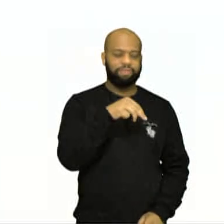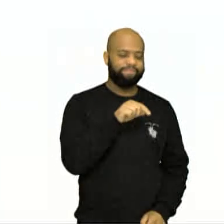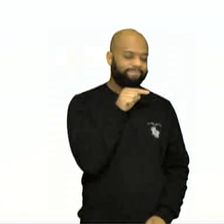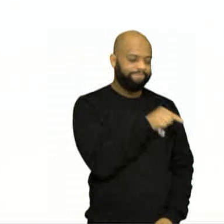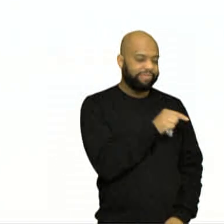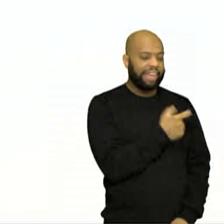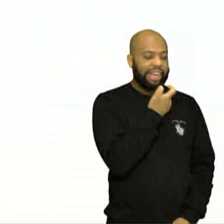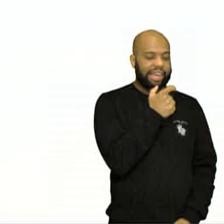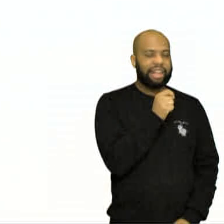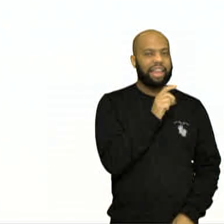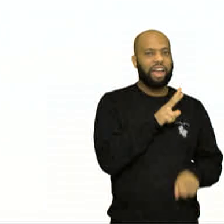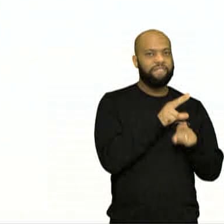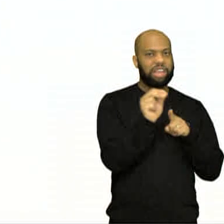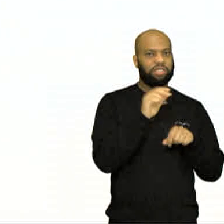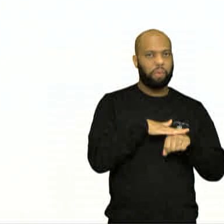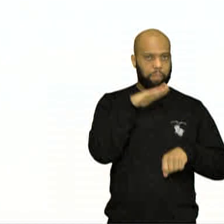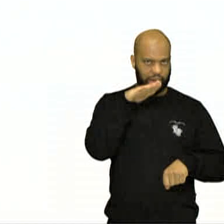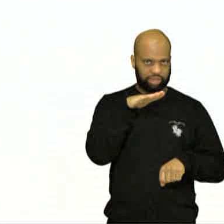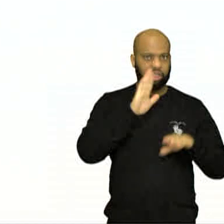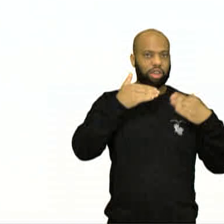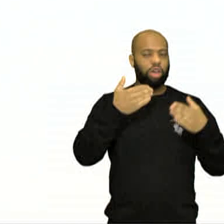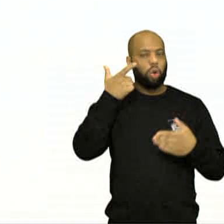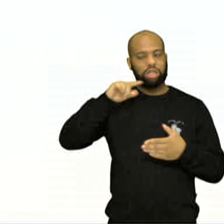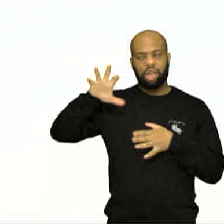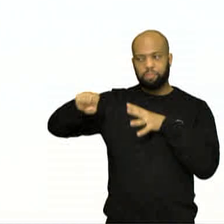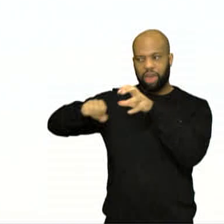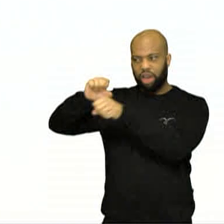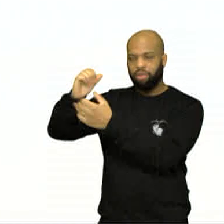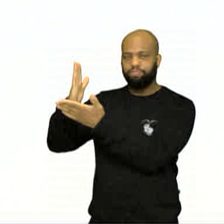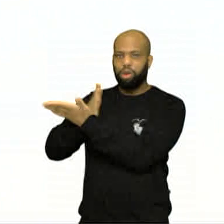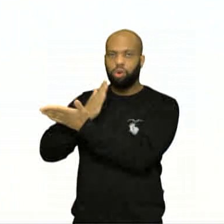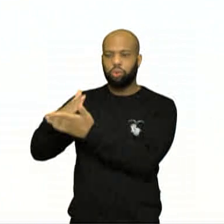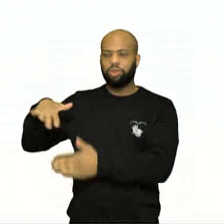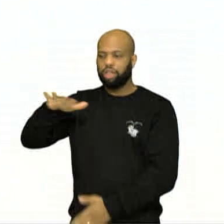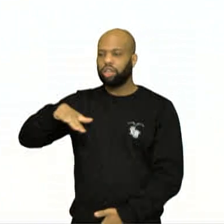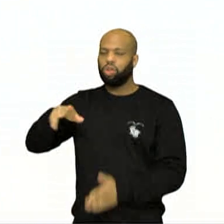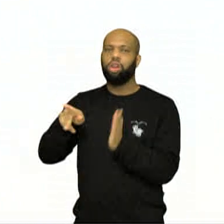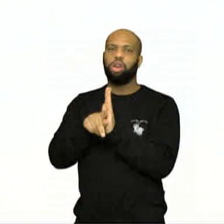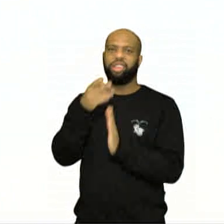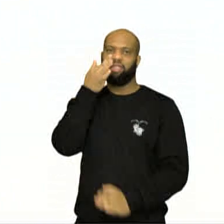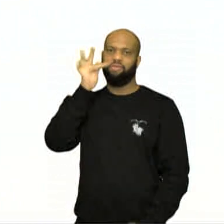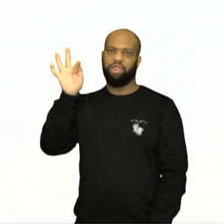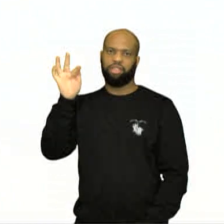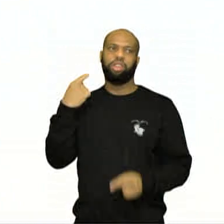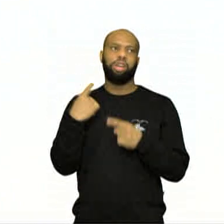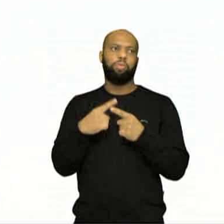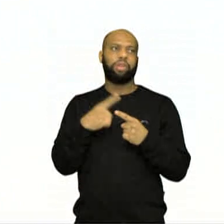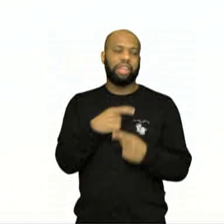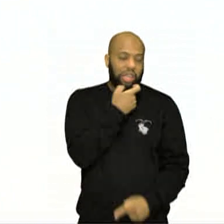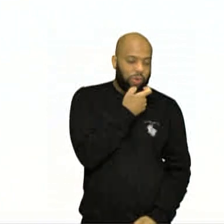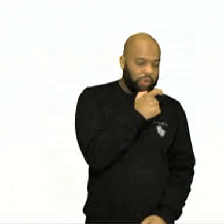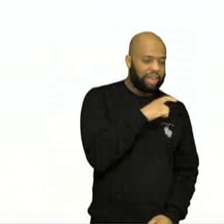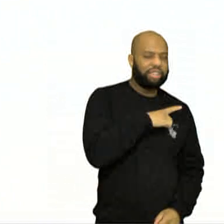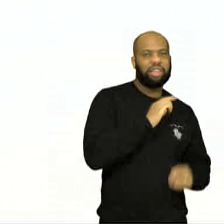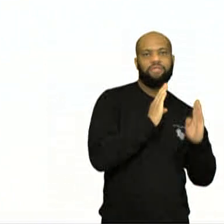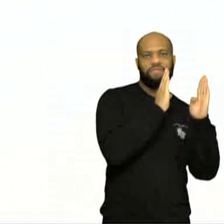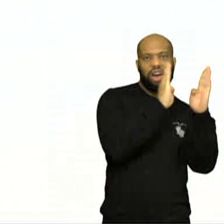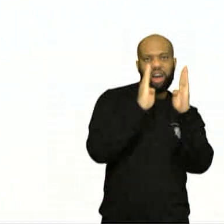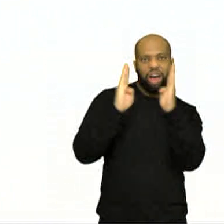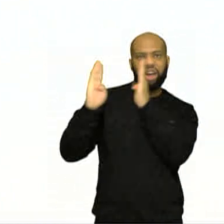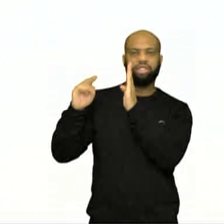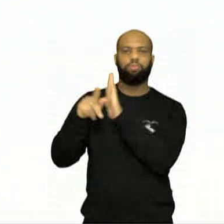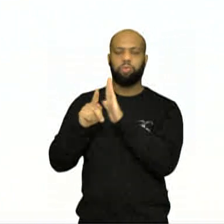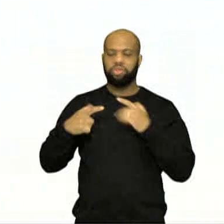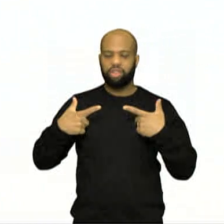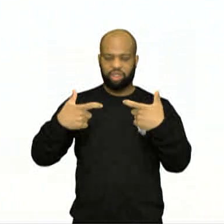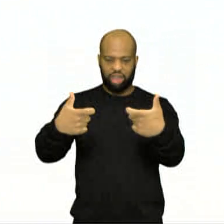ocupar importantes territórios da França em alguns momentos, né? Os ingleses vão ter fases desta guerra em que os ingleses eles